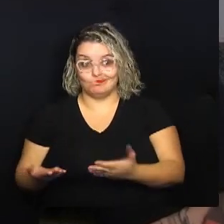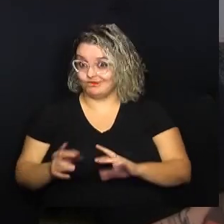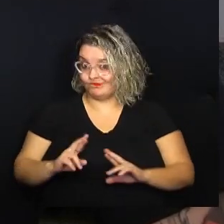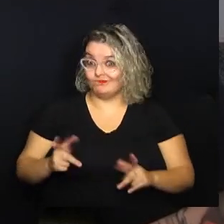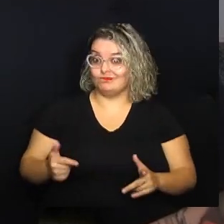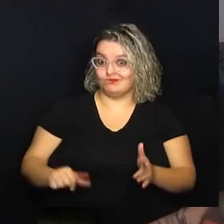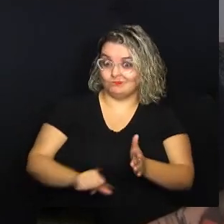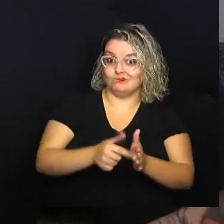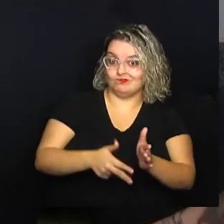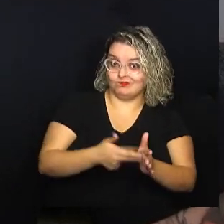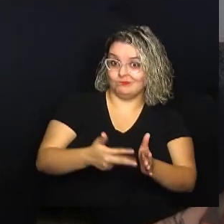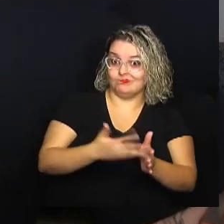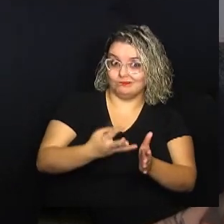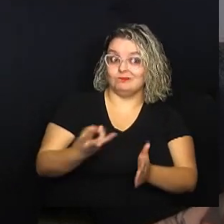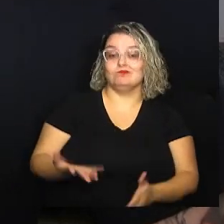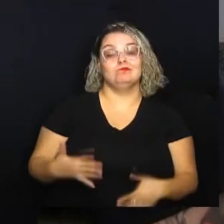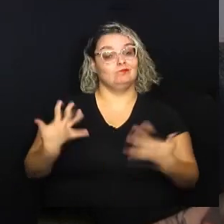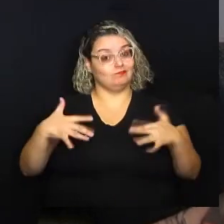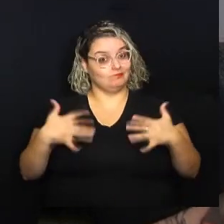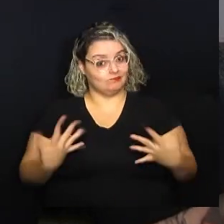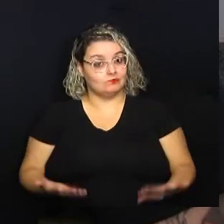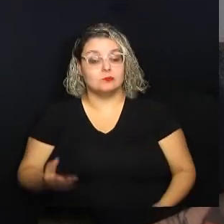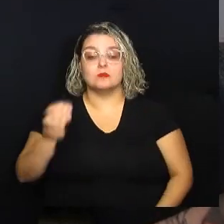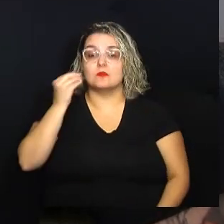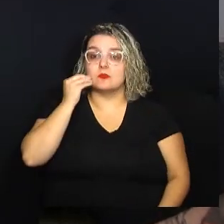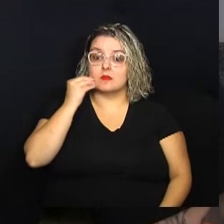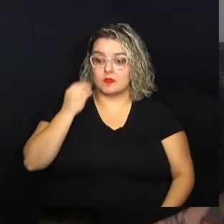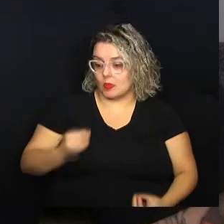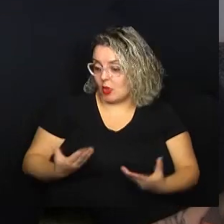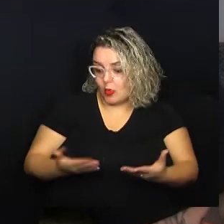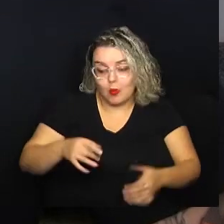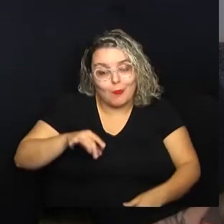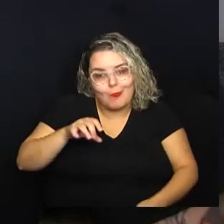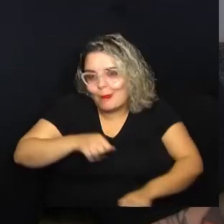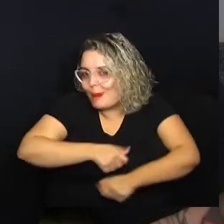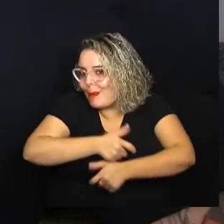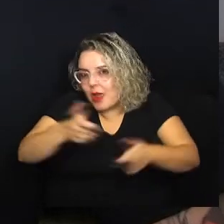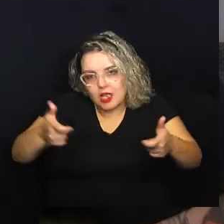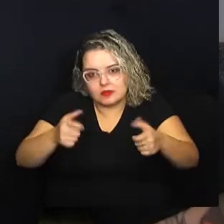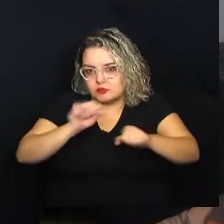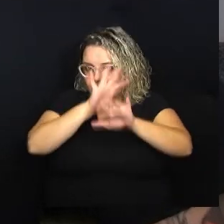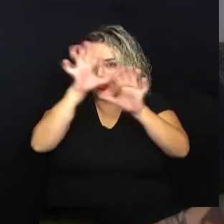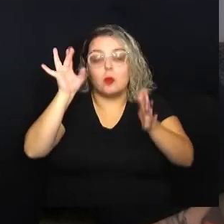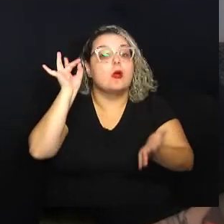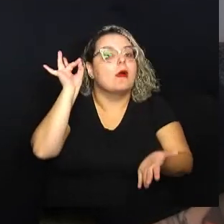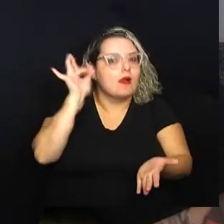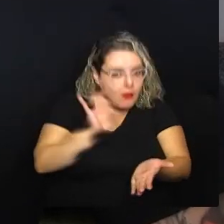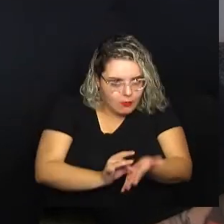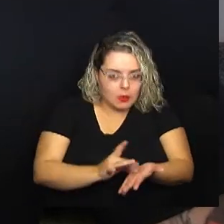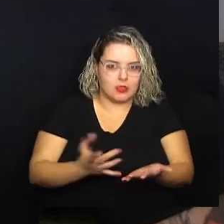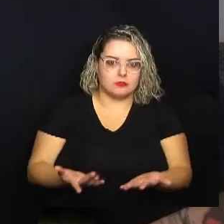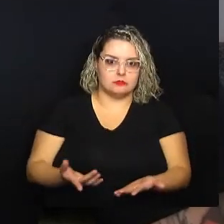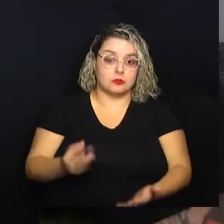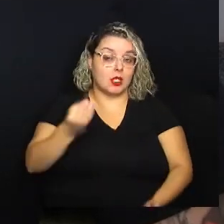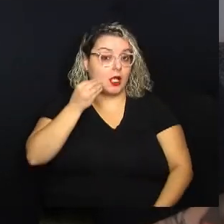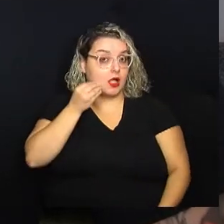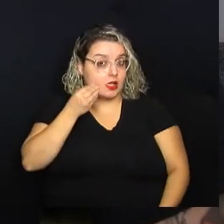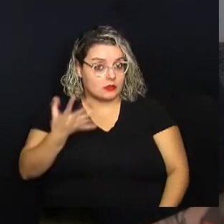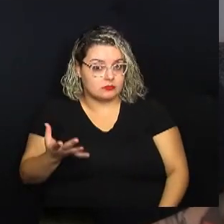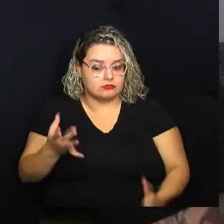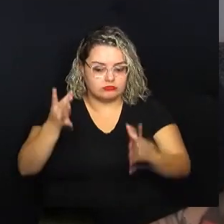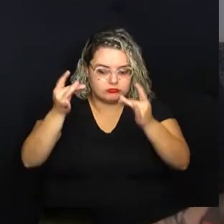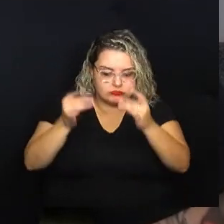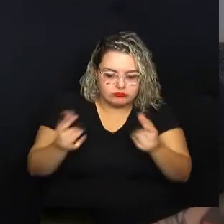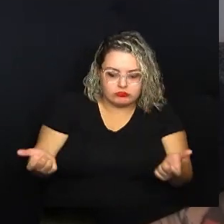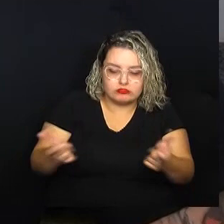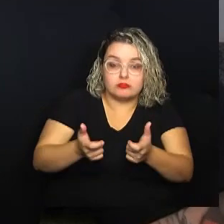prática, os primeiros dias no ambulatório são dias bem complicados. Então, realmente, a gente tentou trazer o máximo de clareza do que realmente é